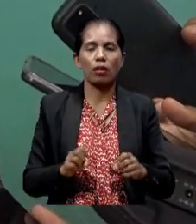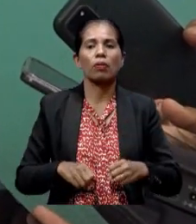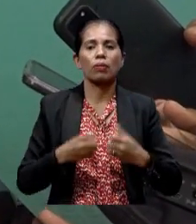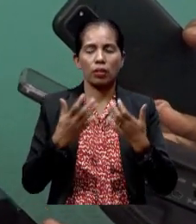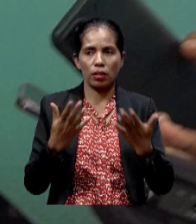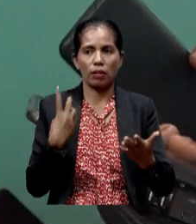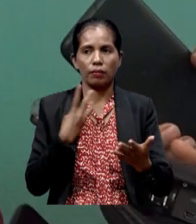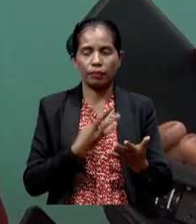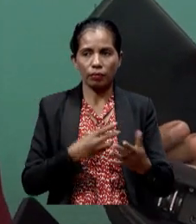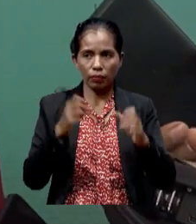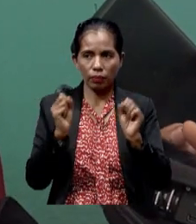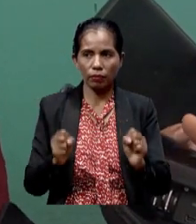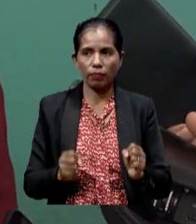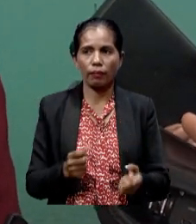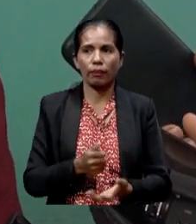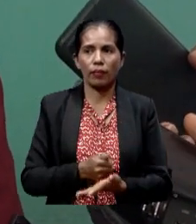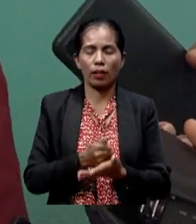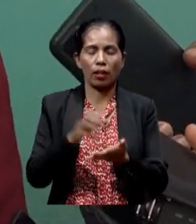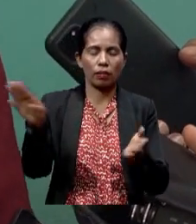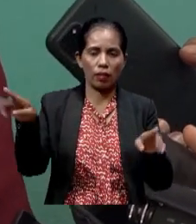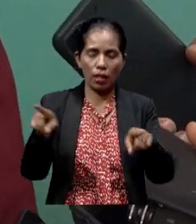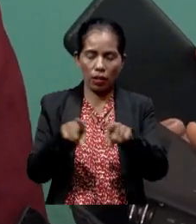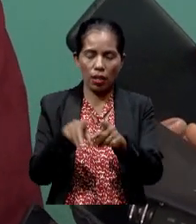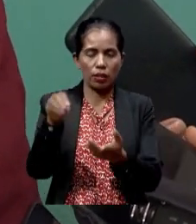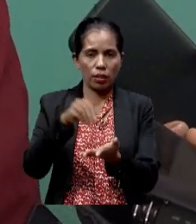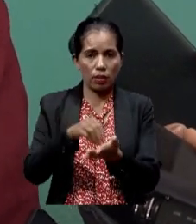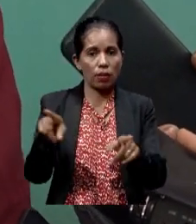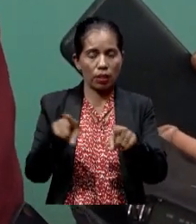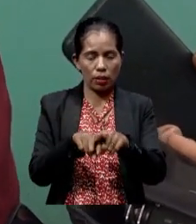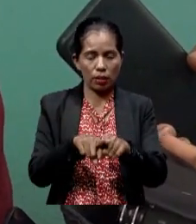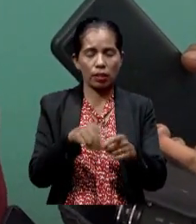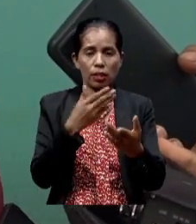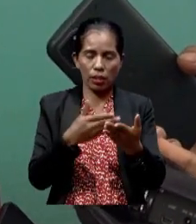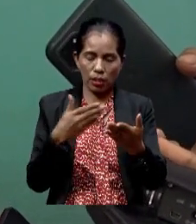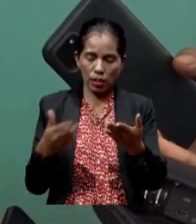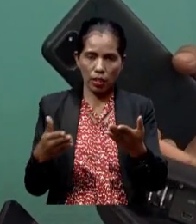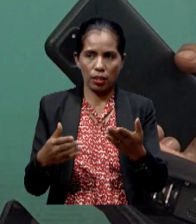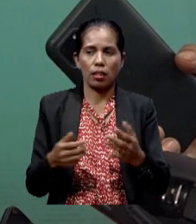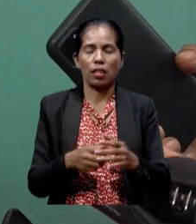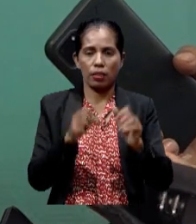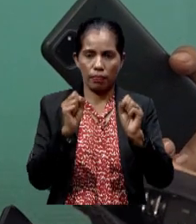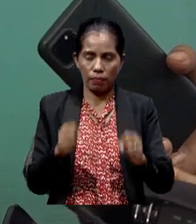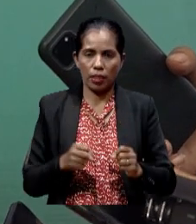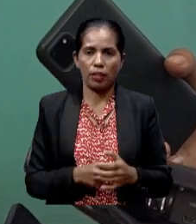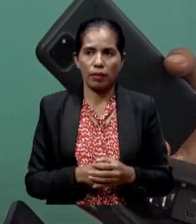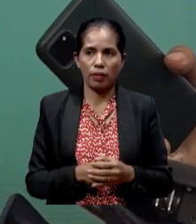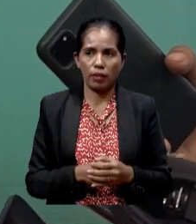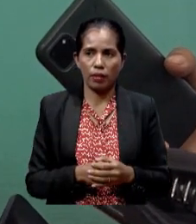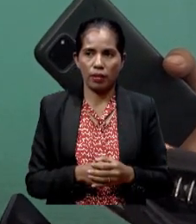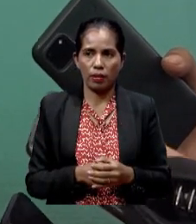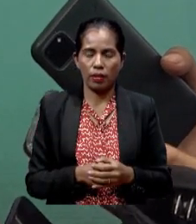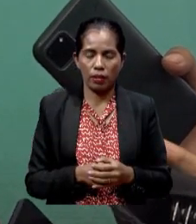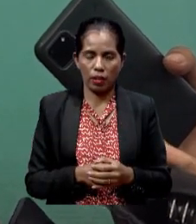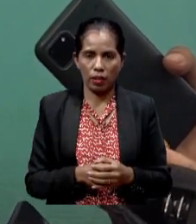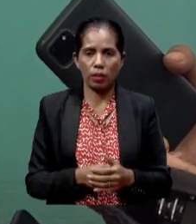tabela ajusta a sambalo, alinhamento balo e uma lara para a bela cabe para a Sira e